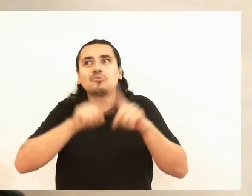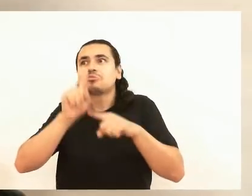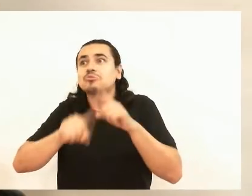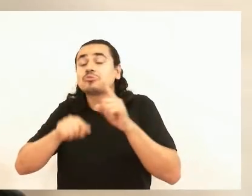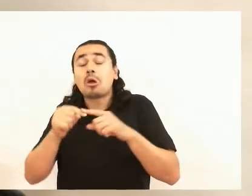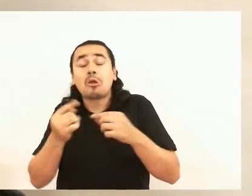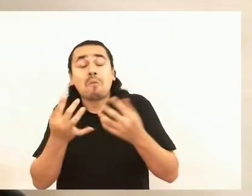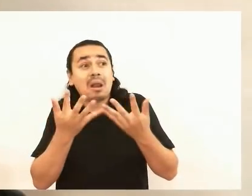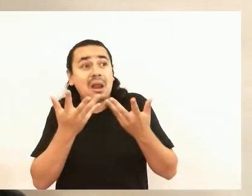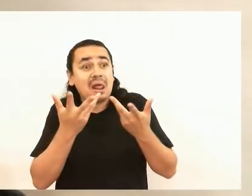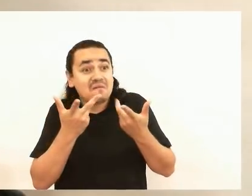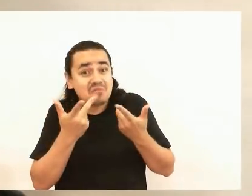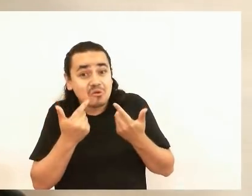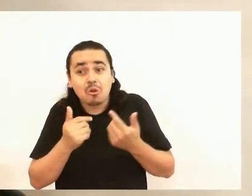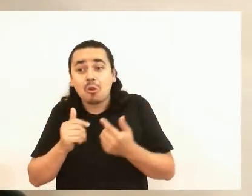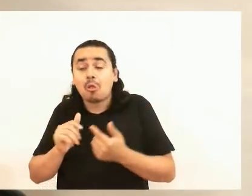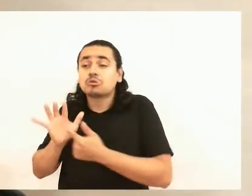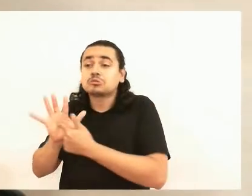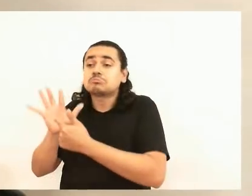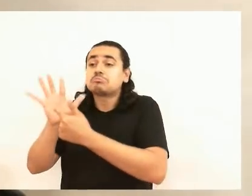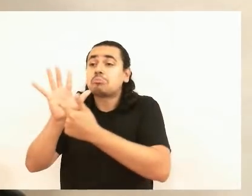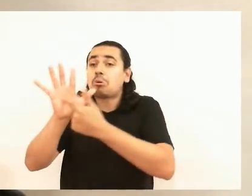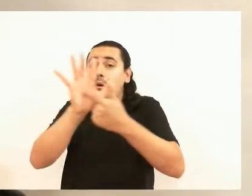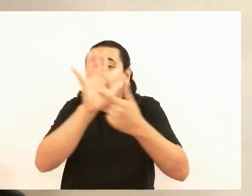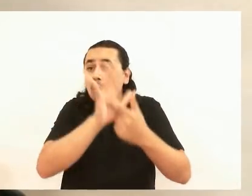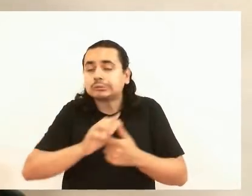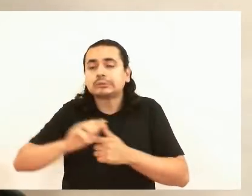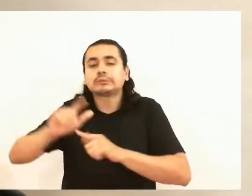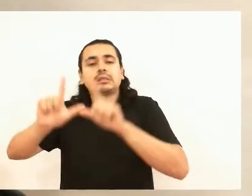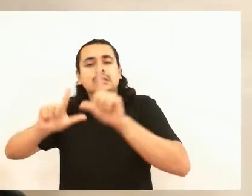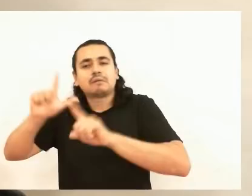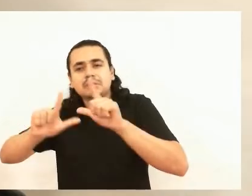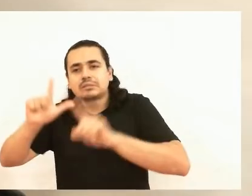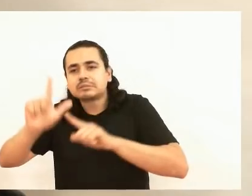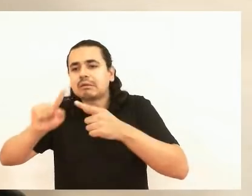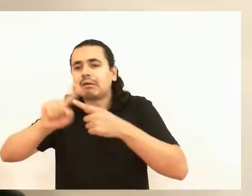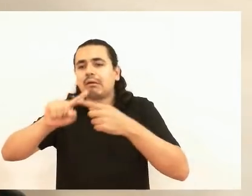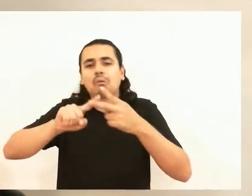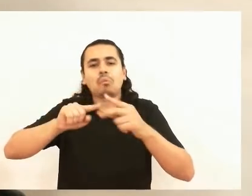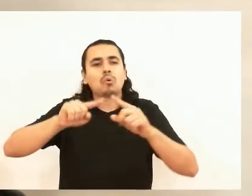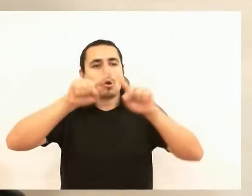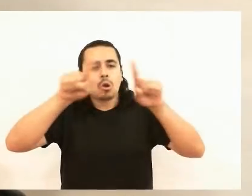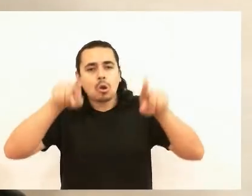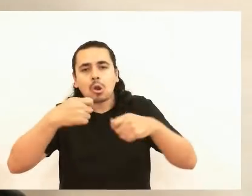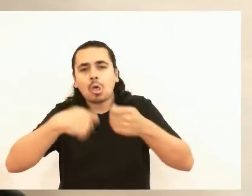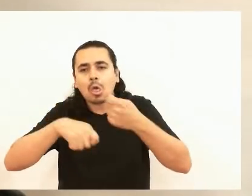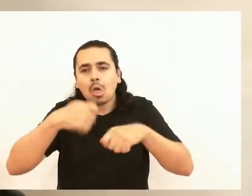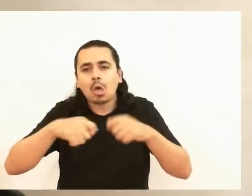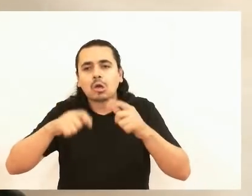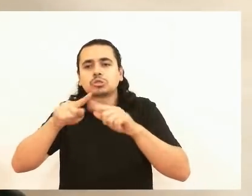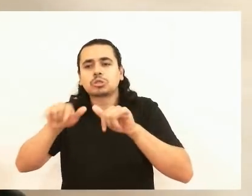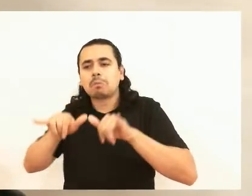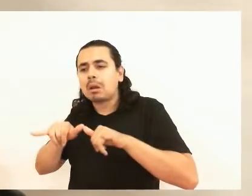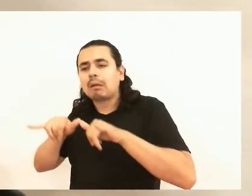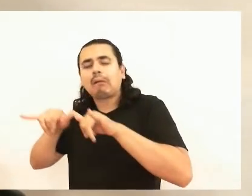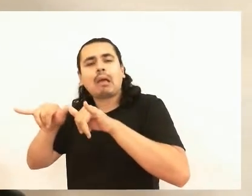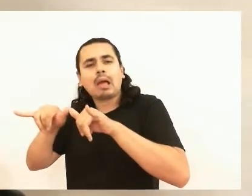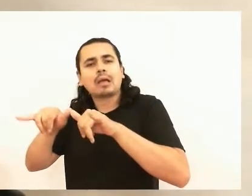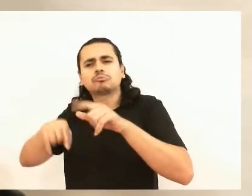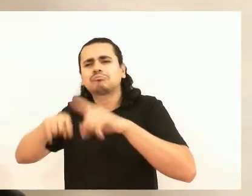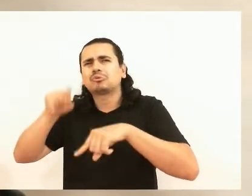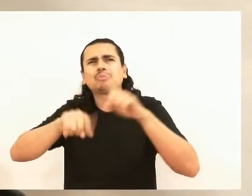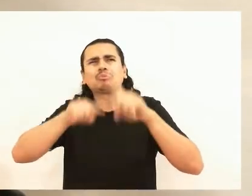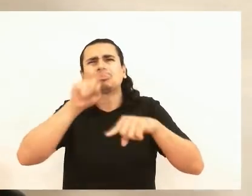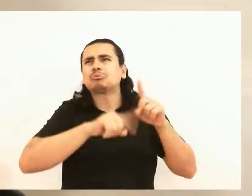ofertadas nas mídias nas vitrinas nos supermercados então na verdade